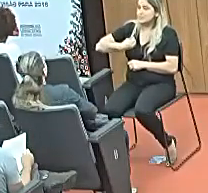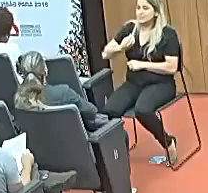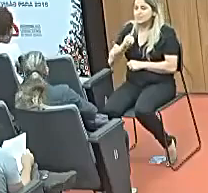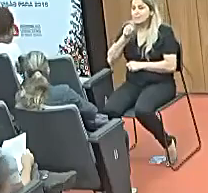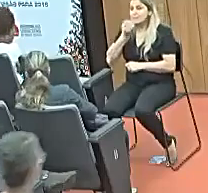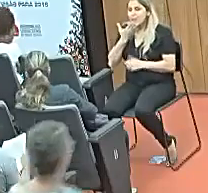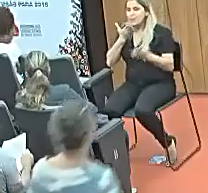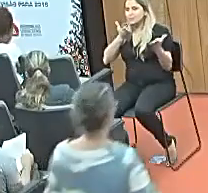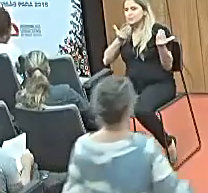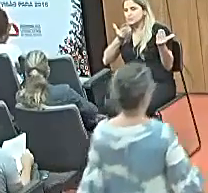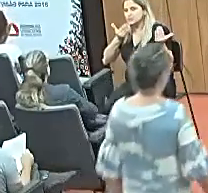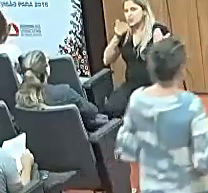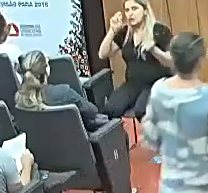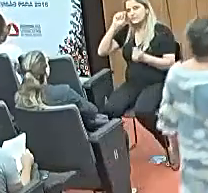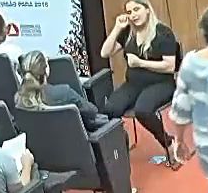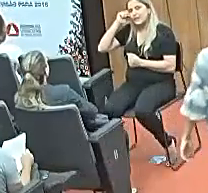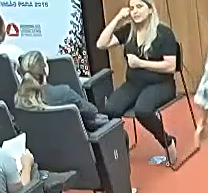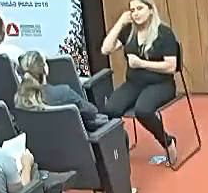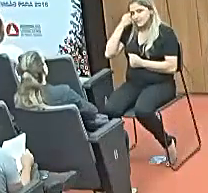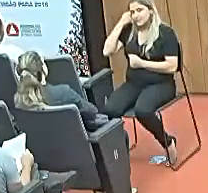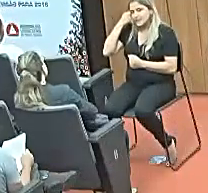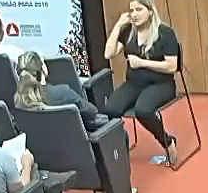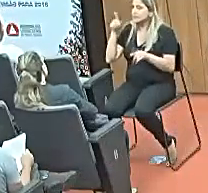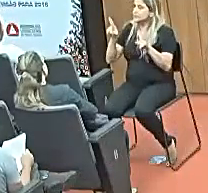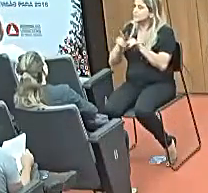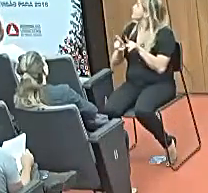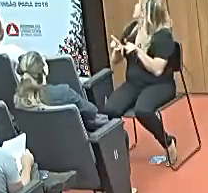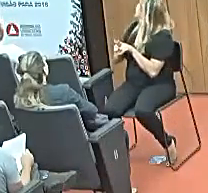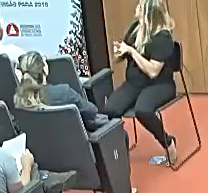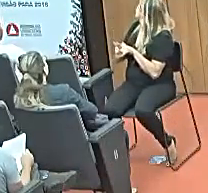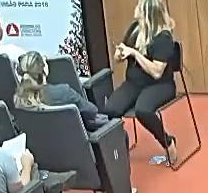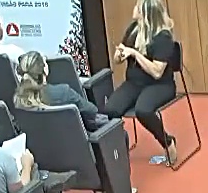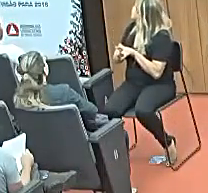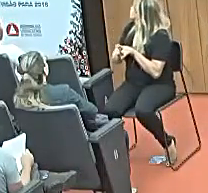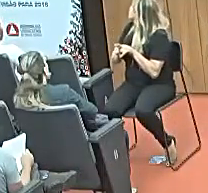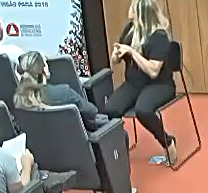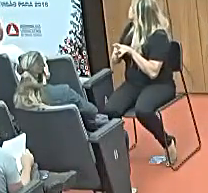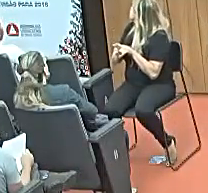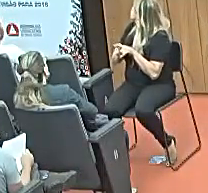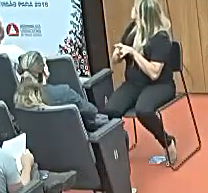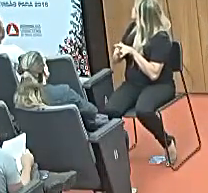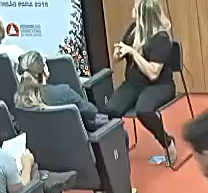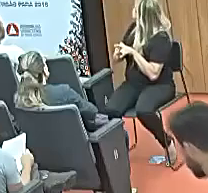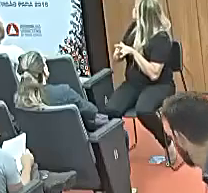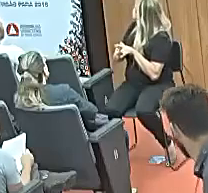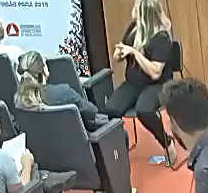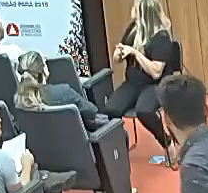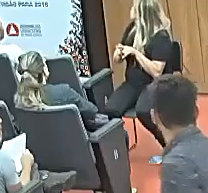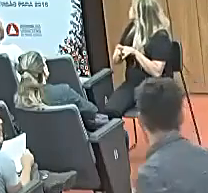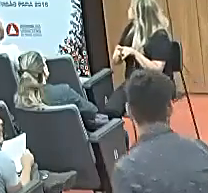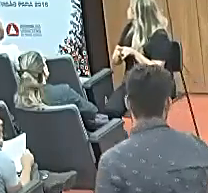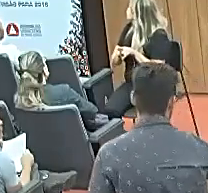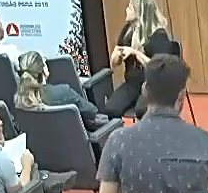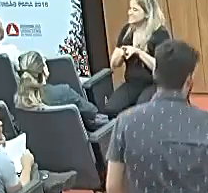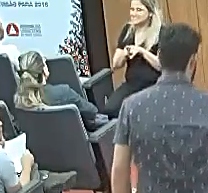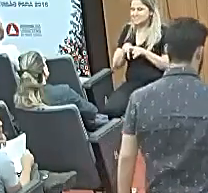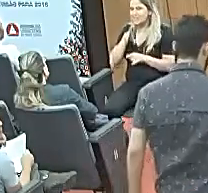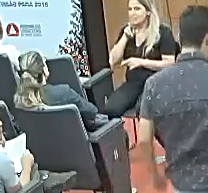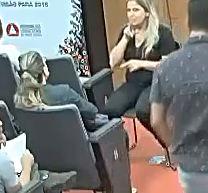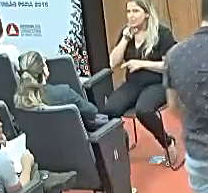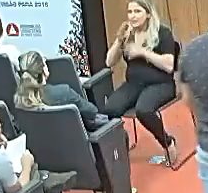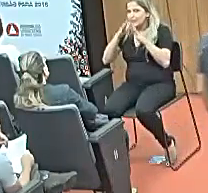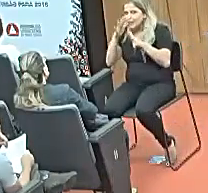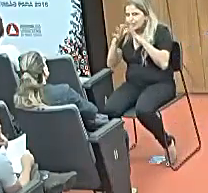negro nem na questão do genocídio da juventude negra nós só trabalhando no disco embolei